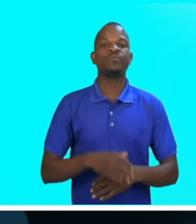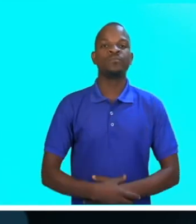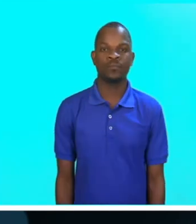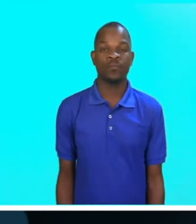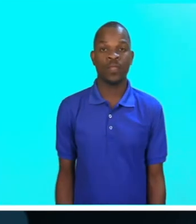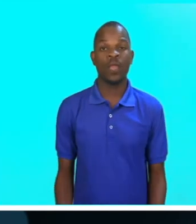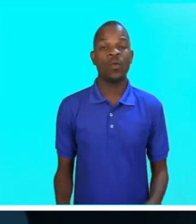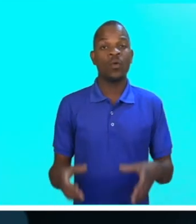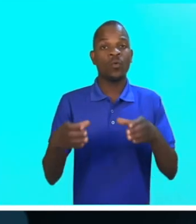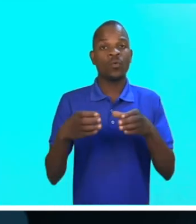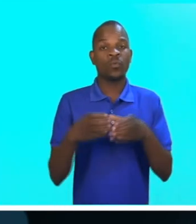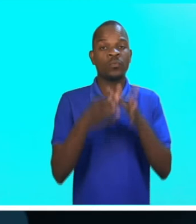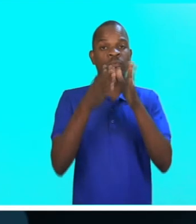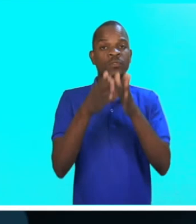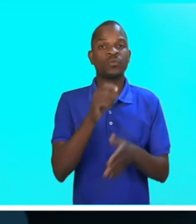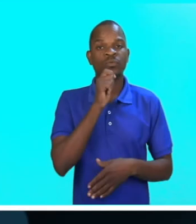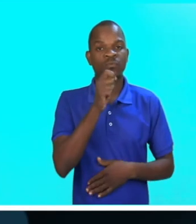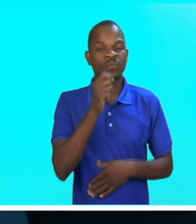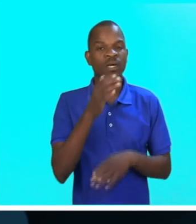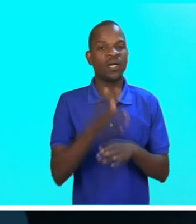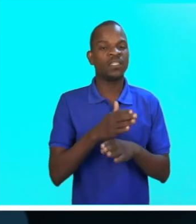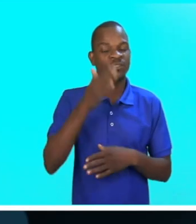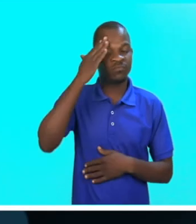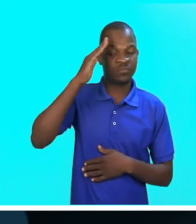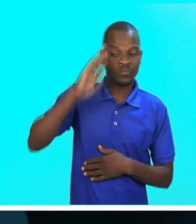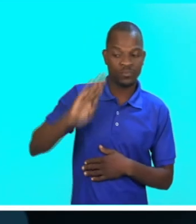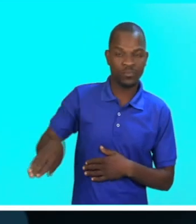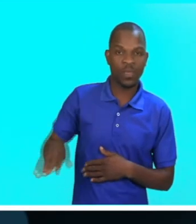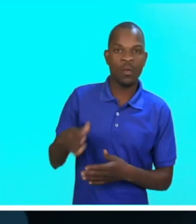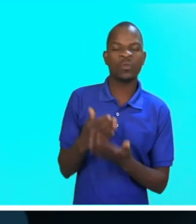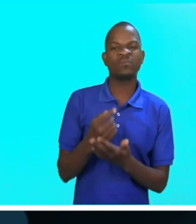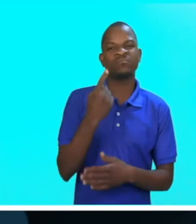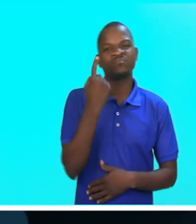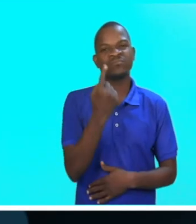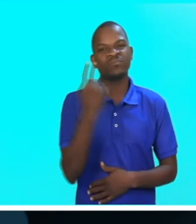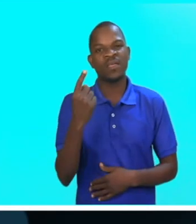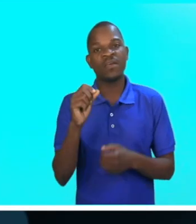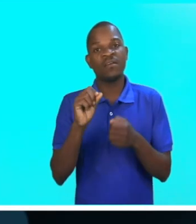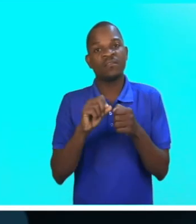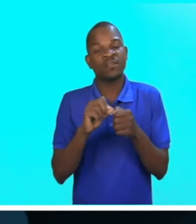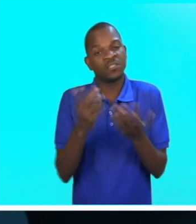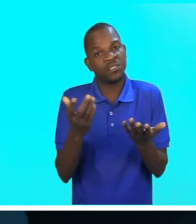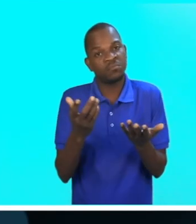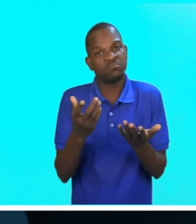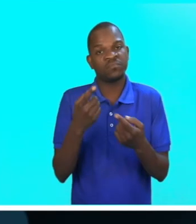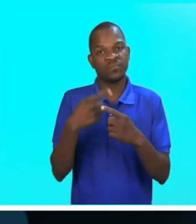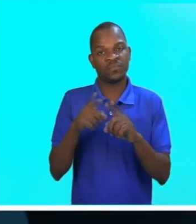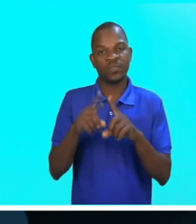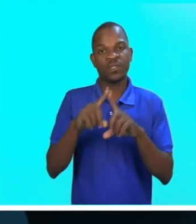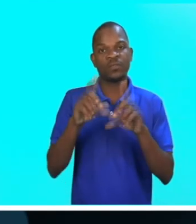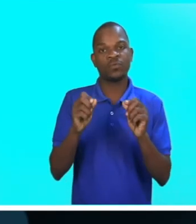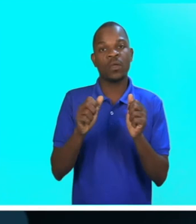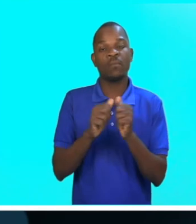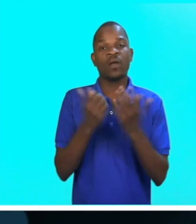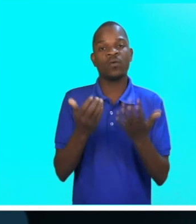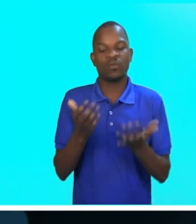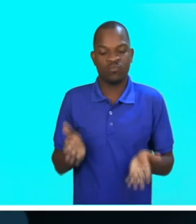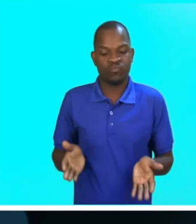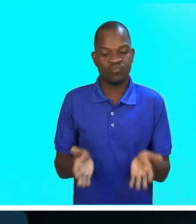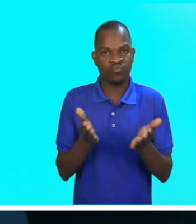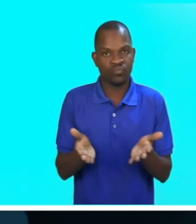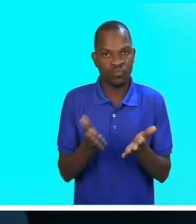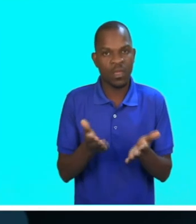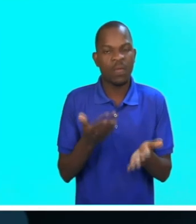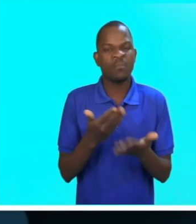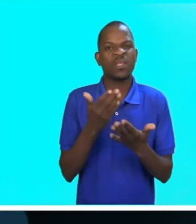A classe jornalística também estava esquecida. Cada um fazia aquilo que era possível. Isto também é mais um incentivo para